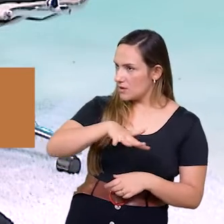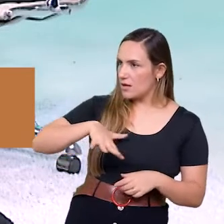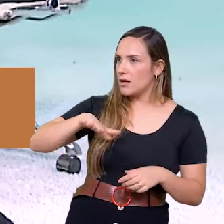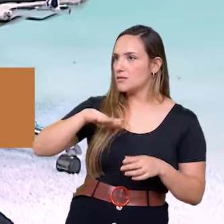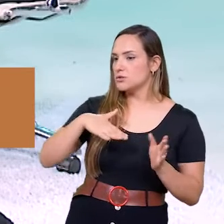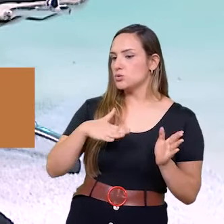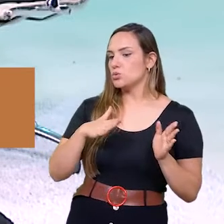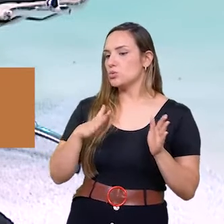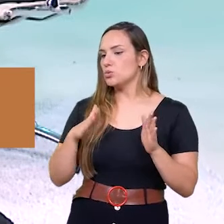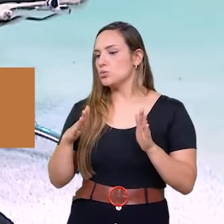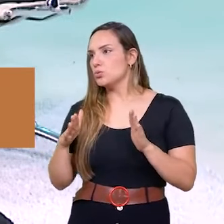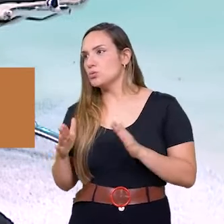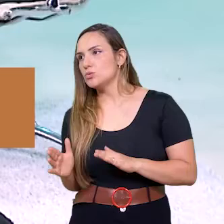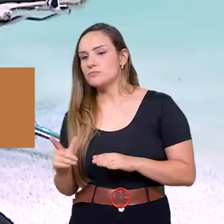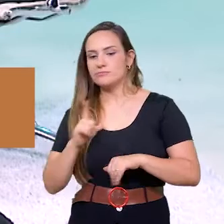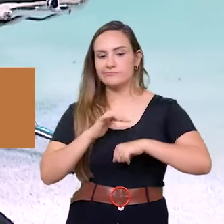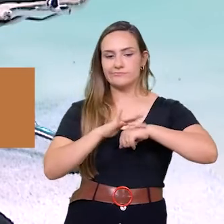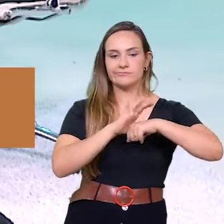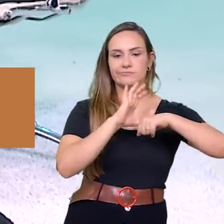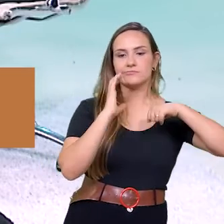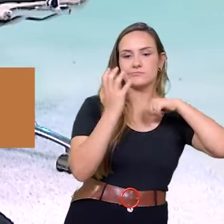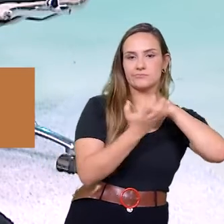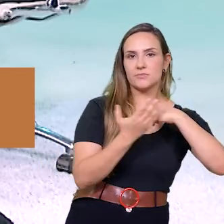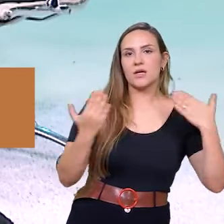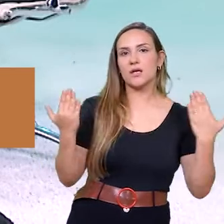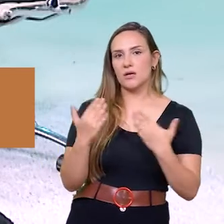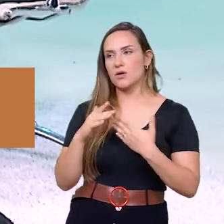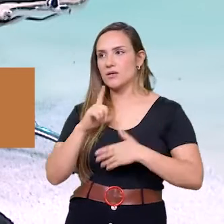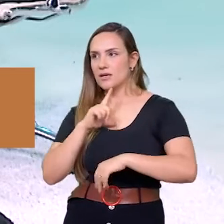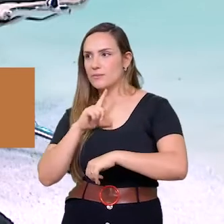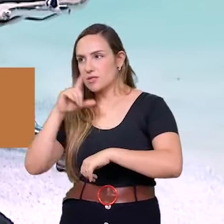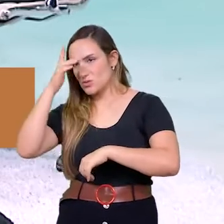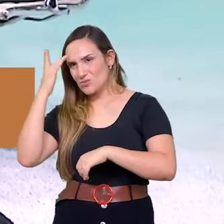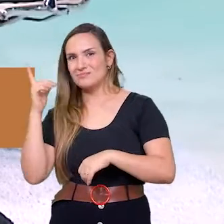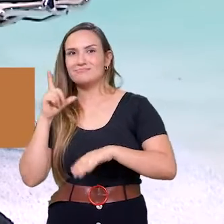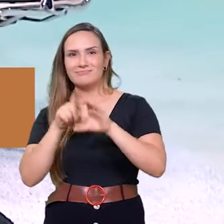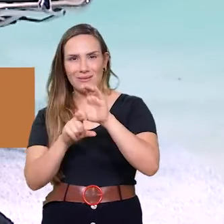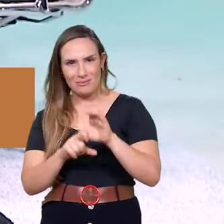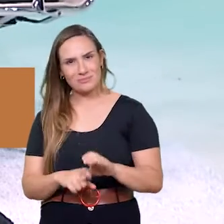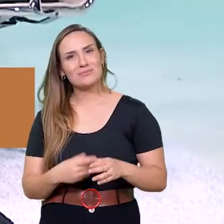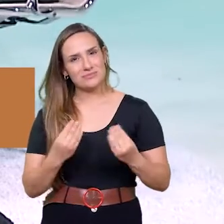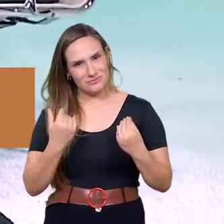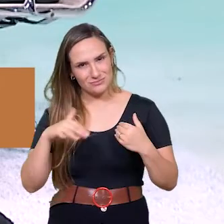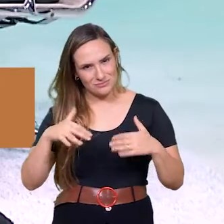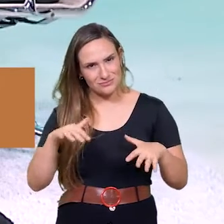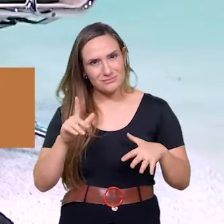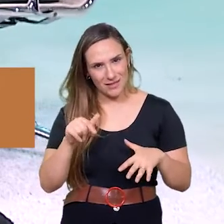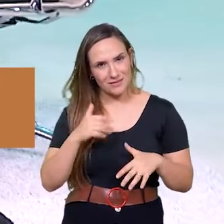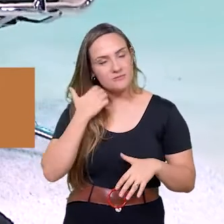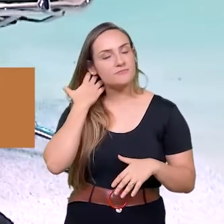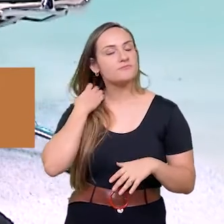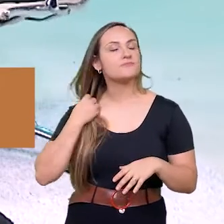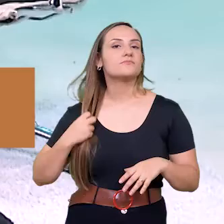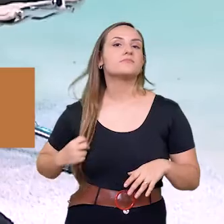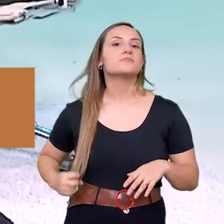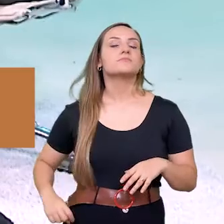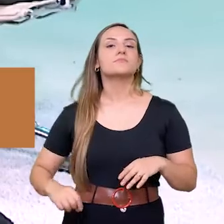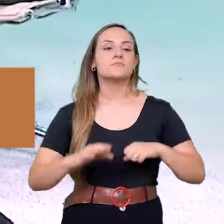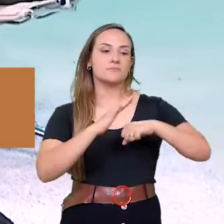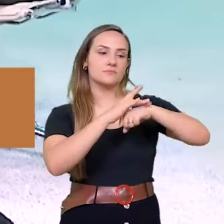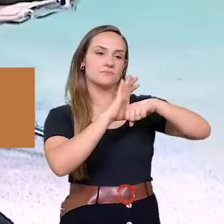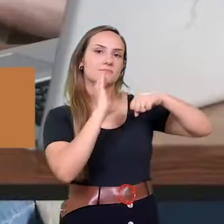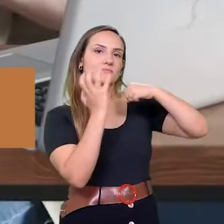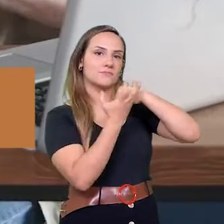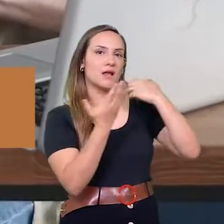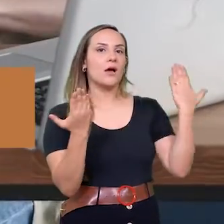nessa transição, nesse momento de pandemia para o pós-pandemia. Muita gente endividada, né? Sim, a